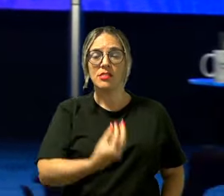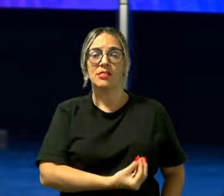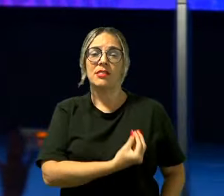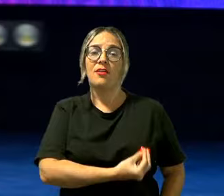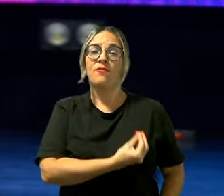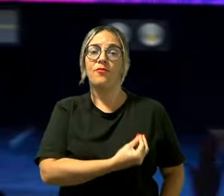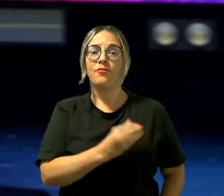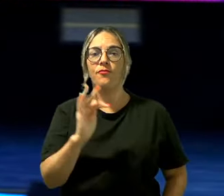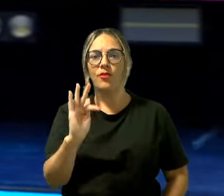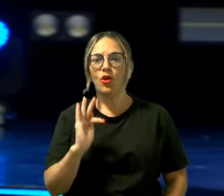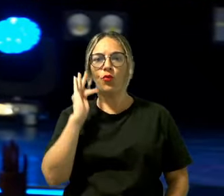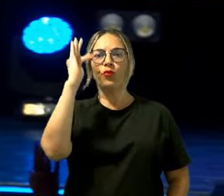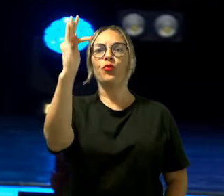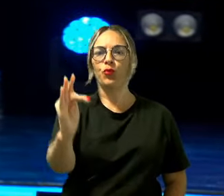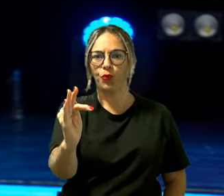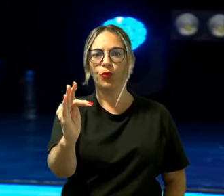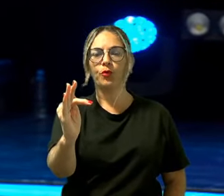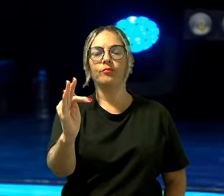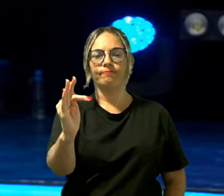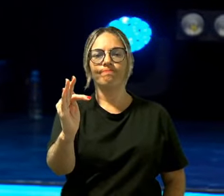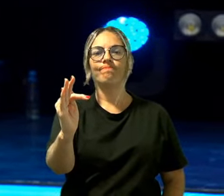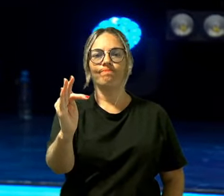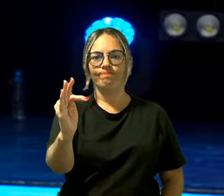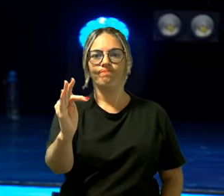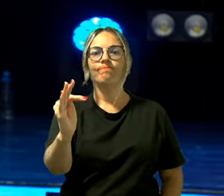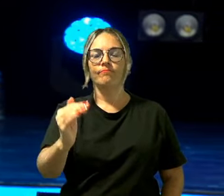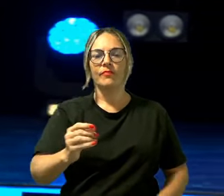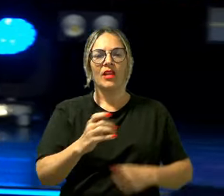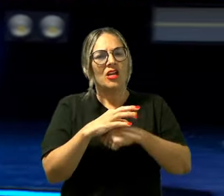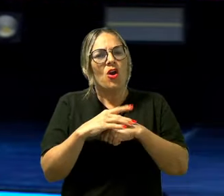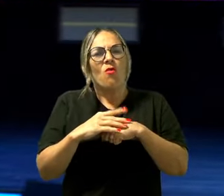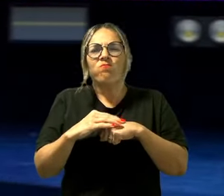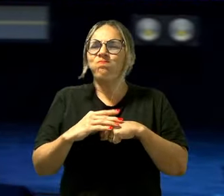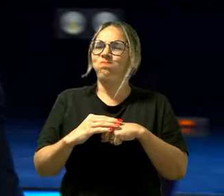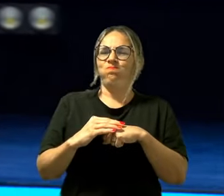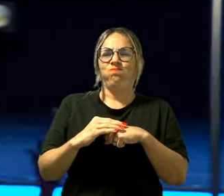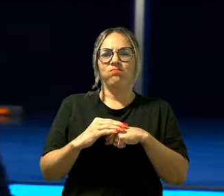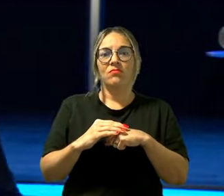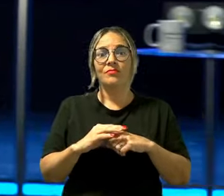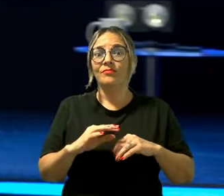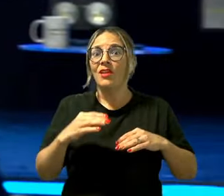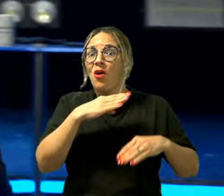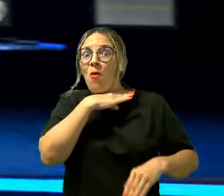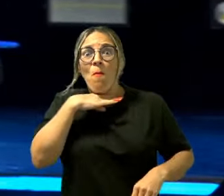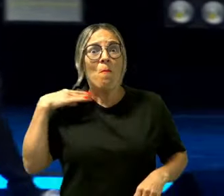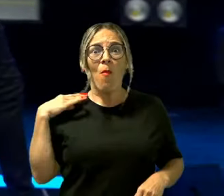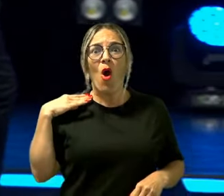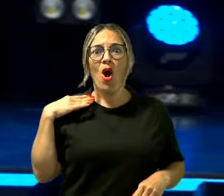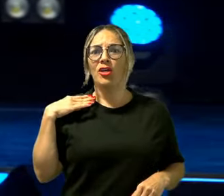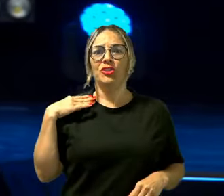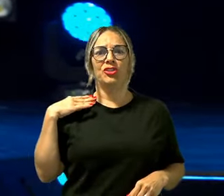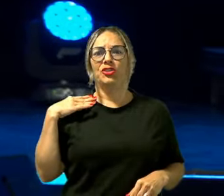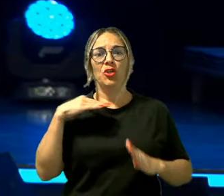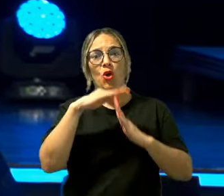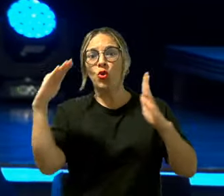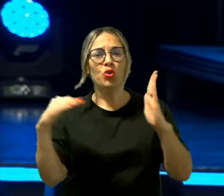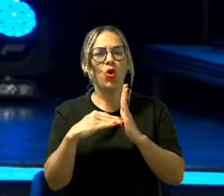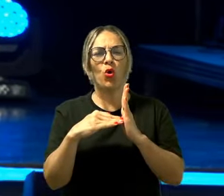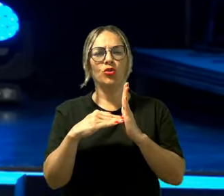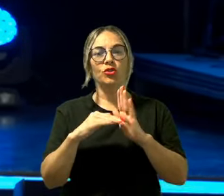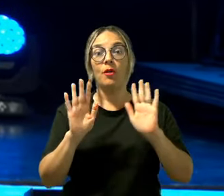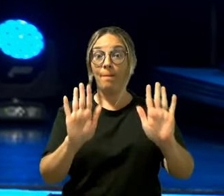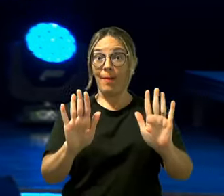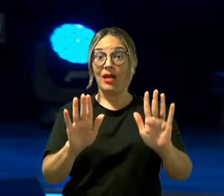Deus, é o próprio Deus. Mas dessa doença ninguém sobrevive. Ei, quem determina o que você vai viver é